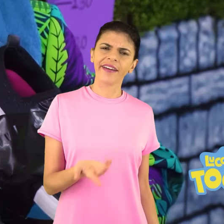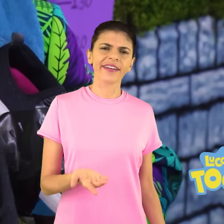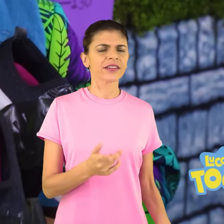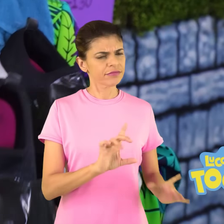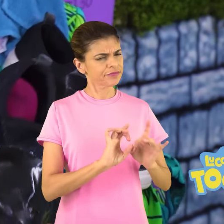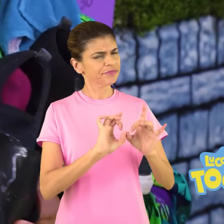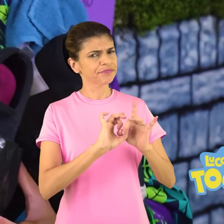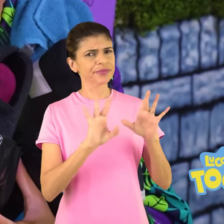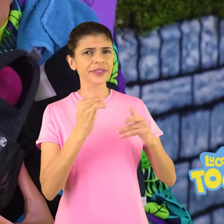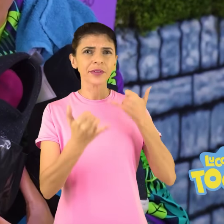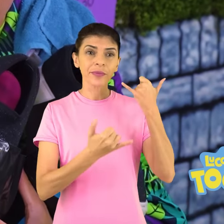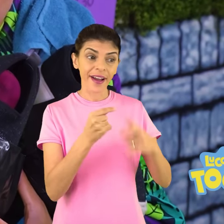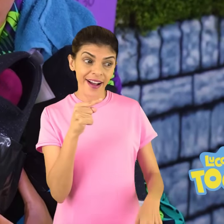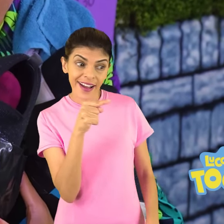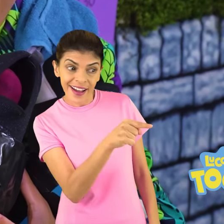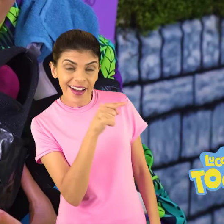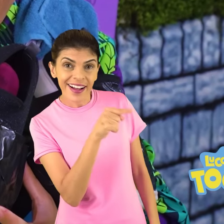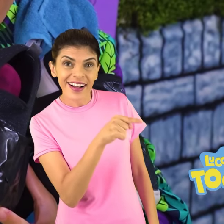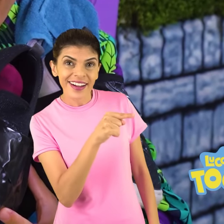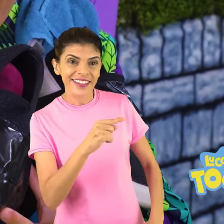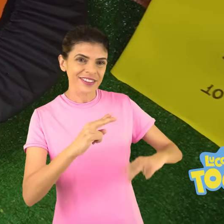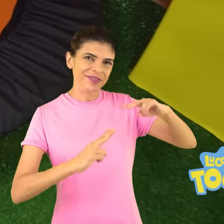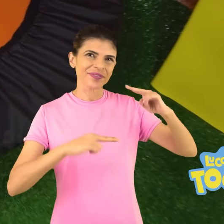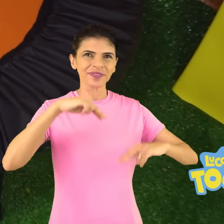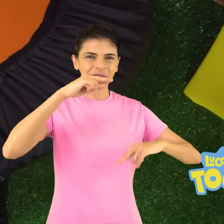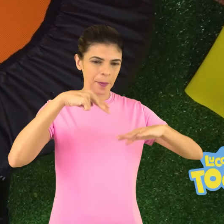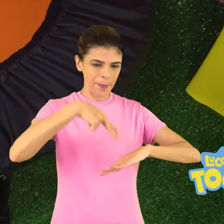Você pode brincar naquele trampolim ali